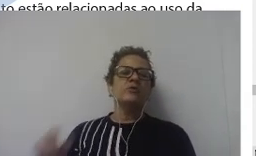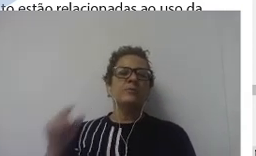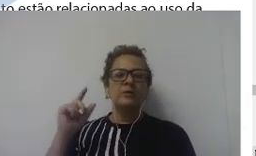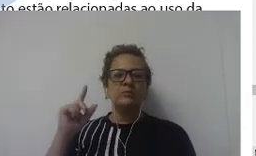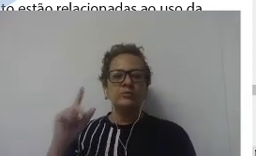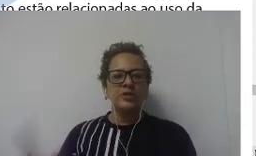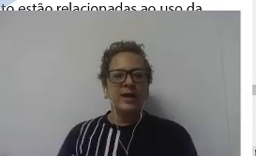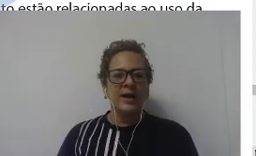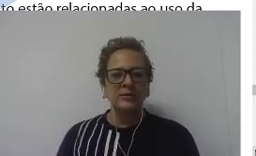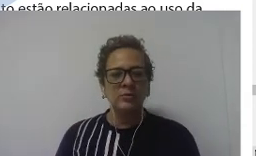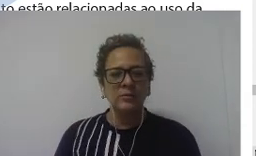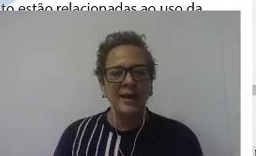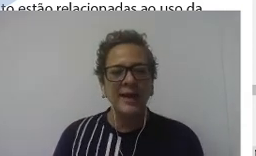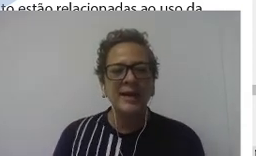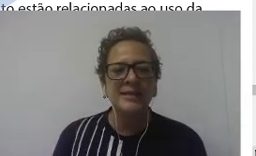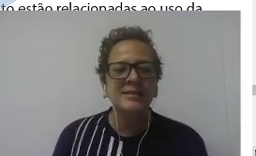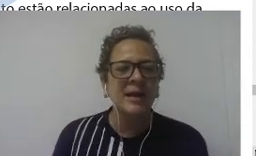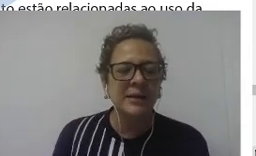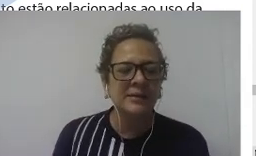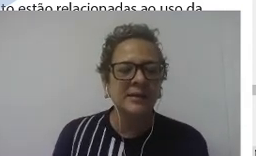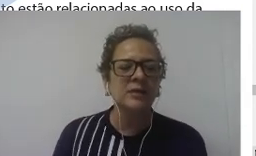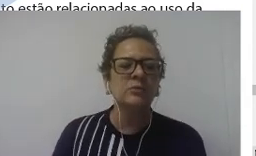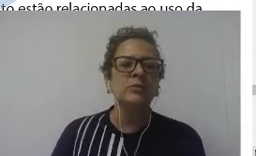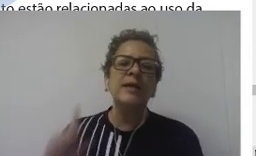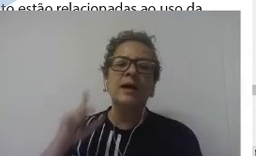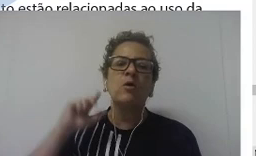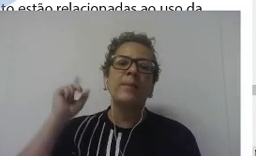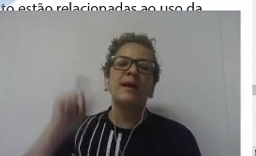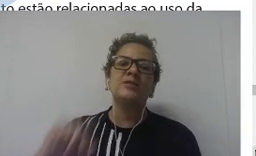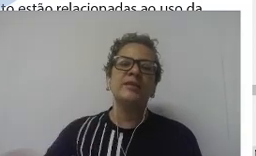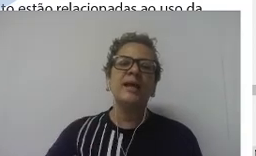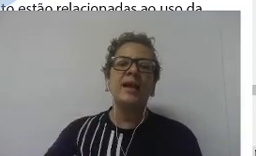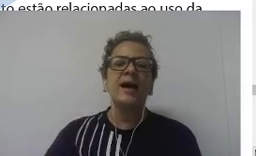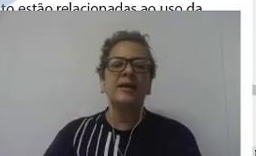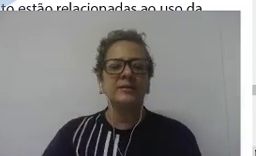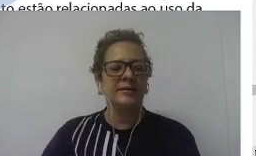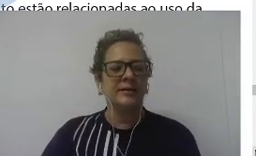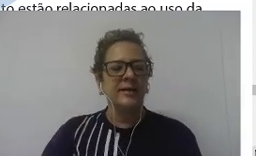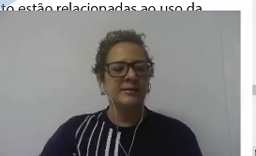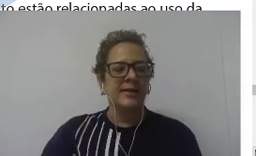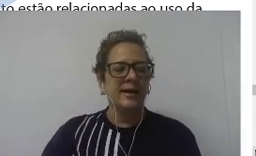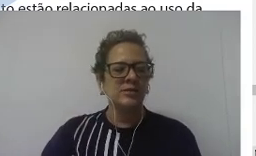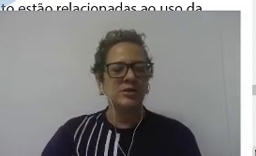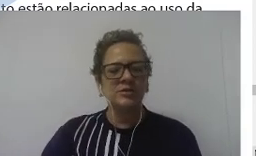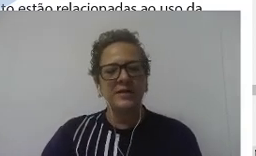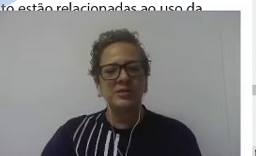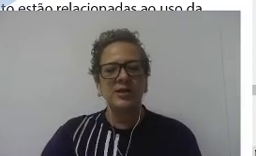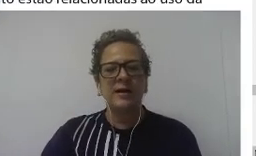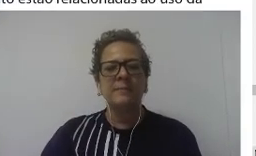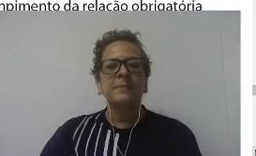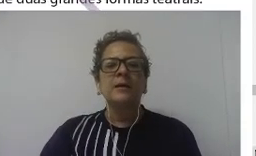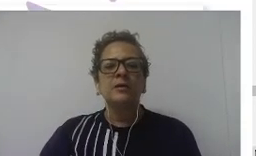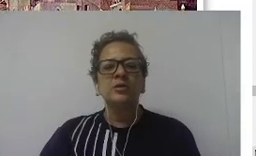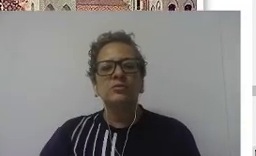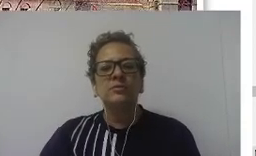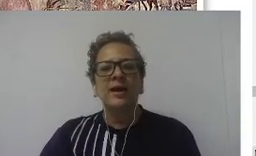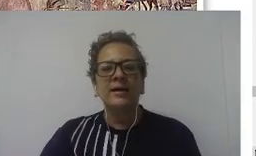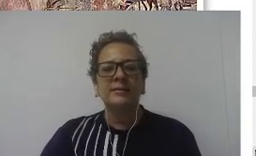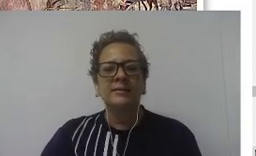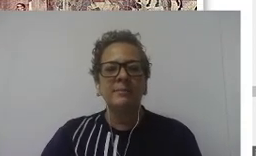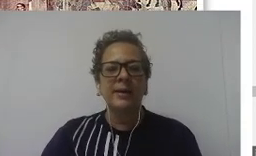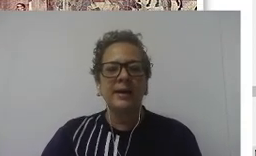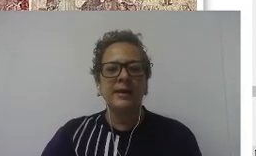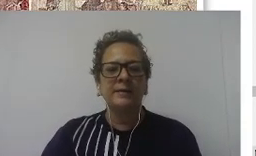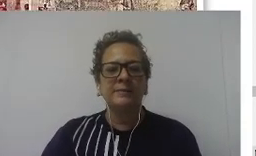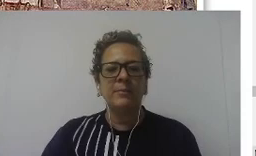o surgimento do teatro elisabetano e a comédia dell'arte, tá? Que a gente vai já